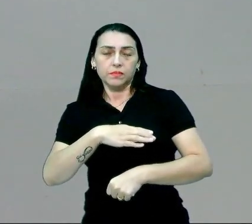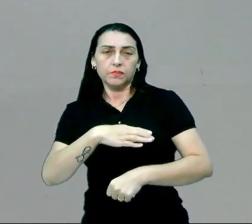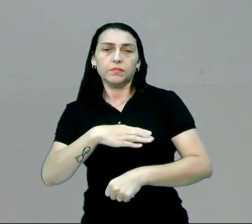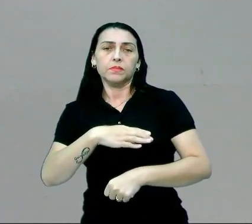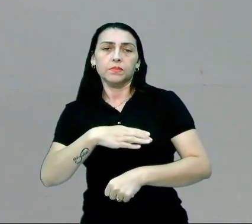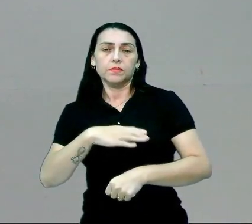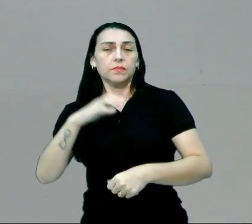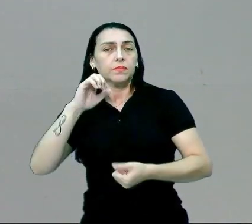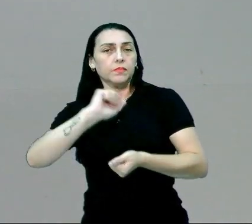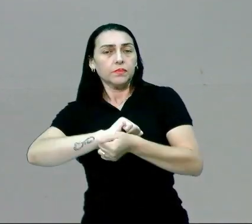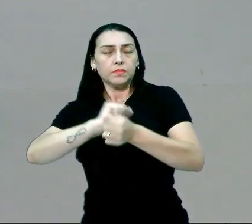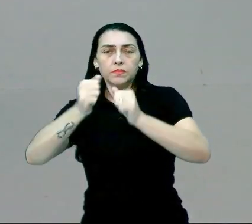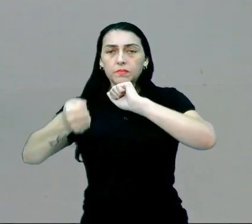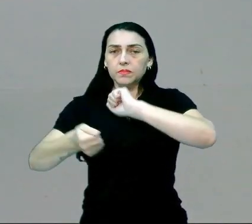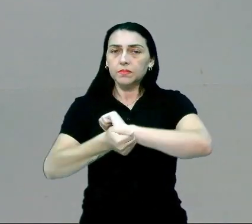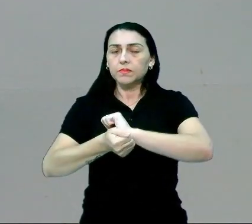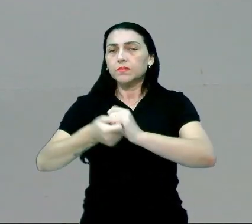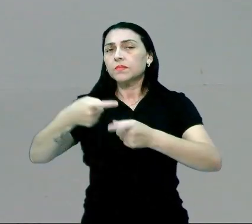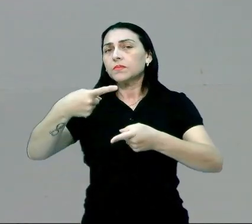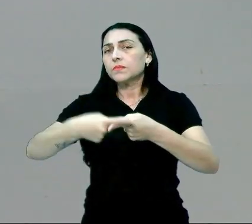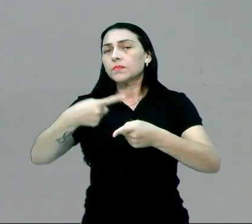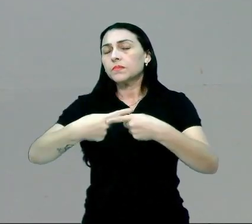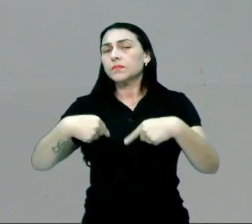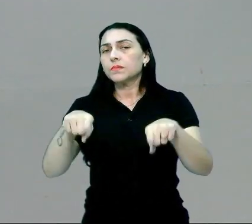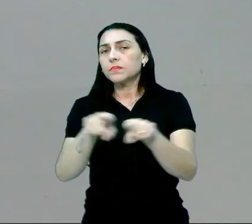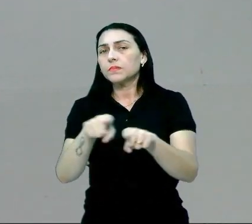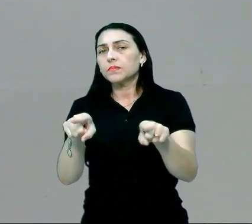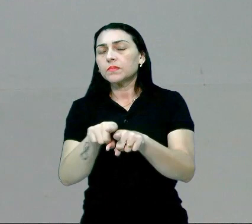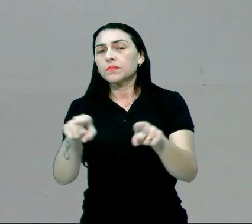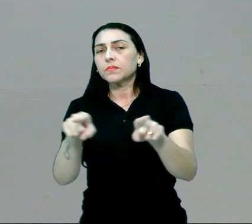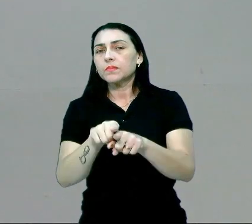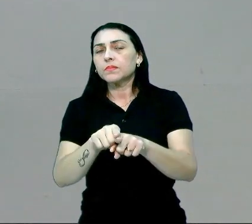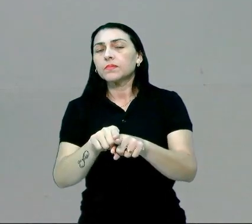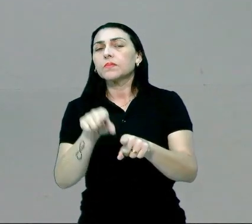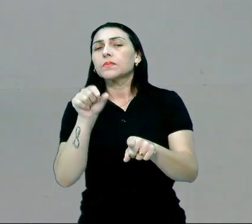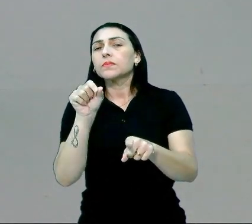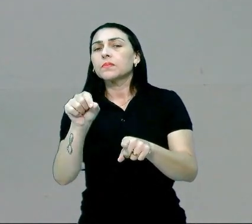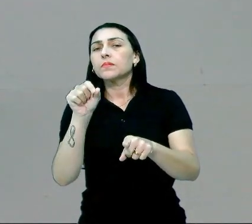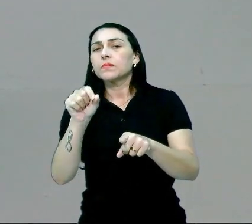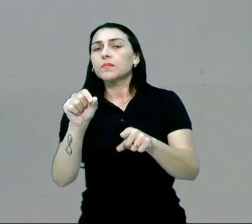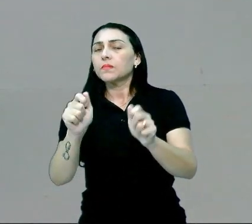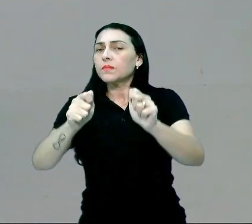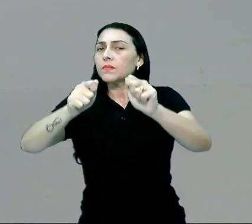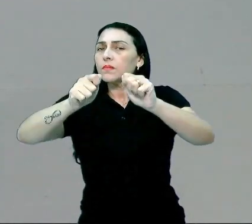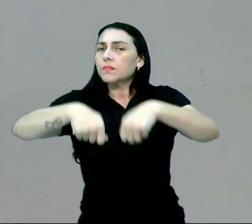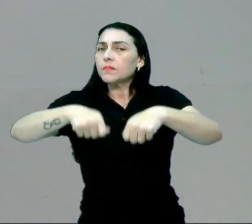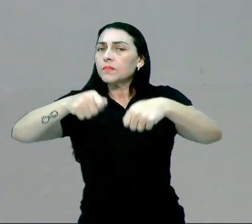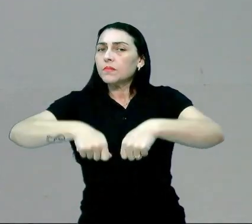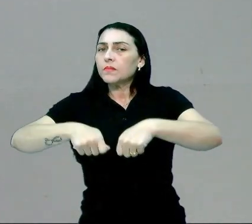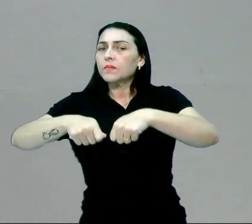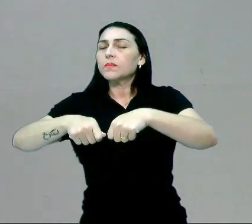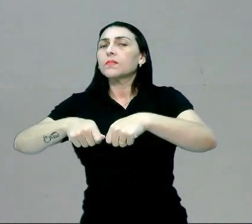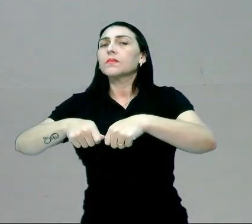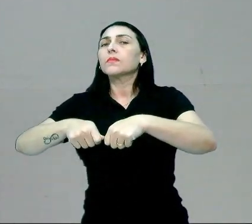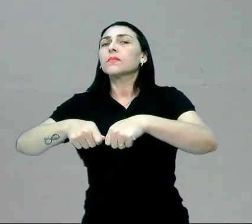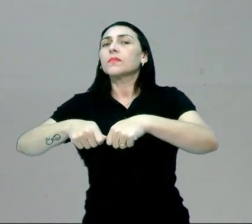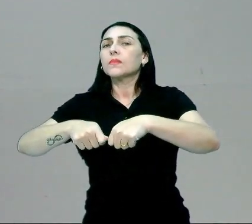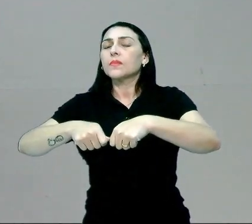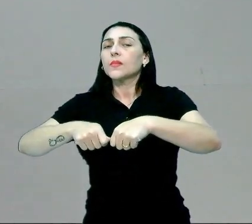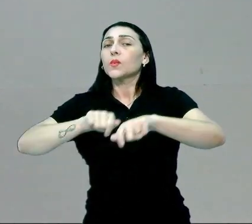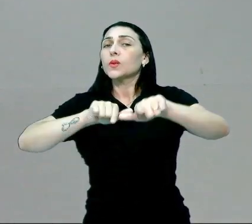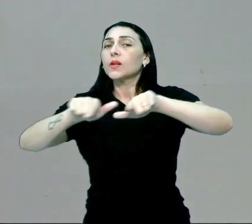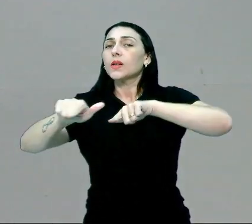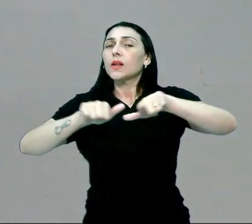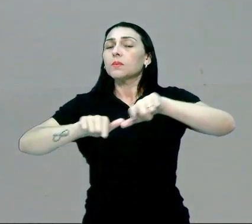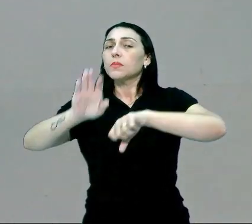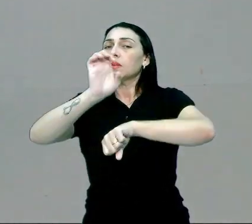mais adequados, porque isso também é consequência da condição de estratificação social que nós